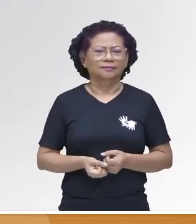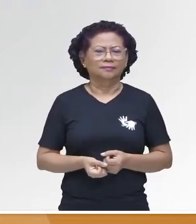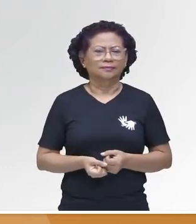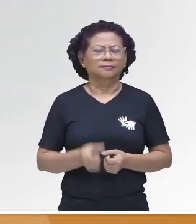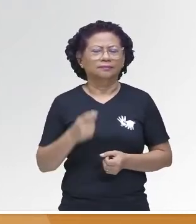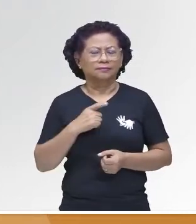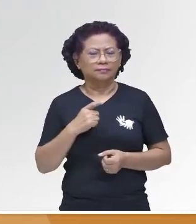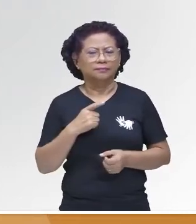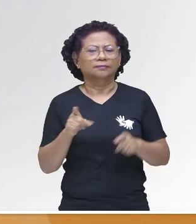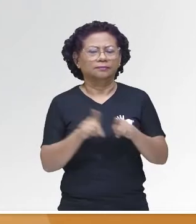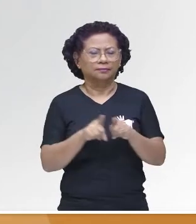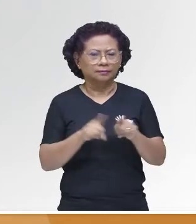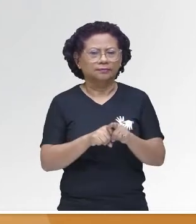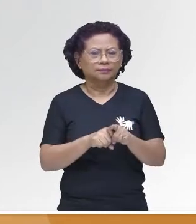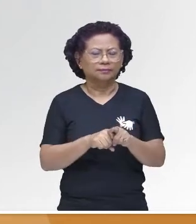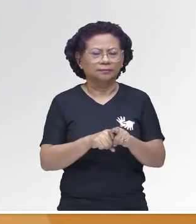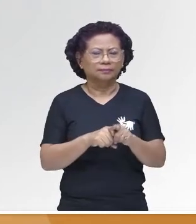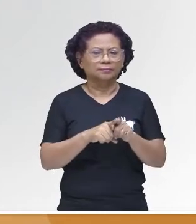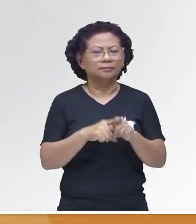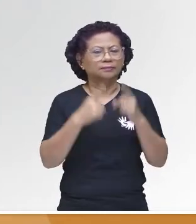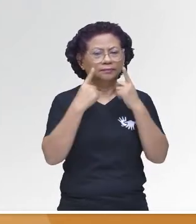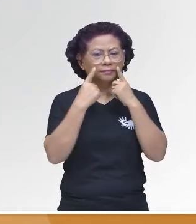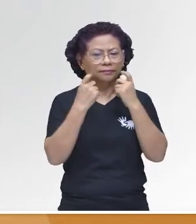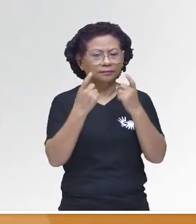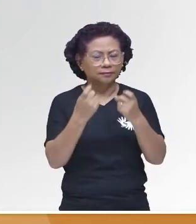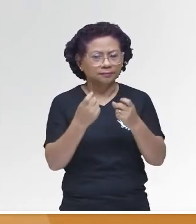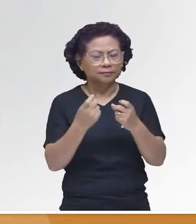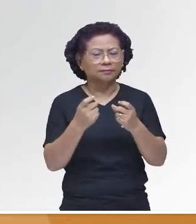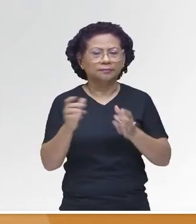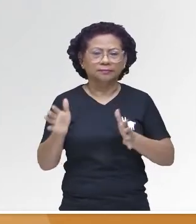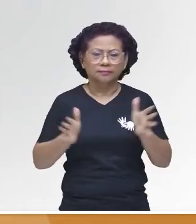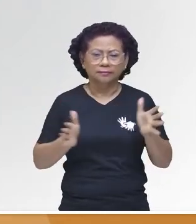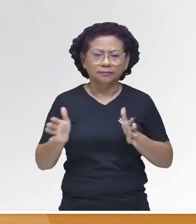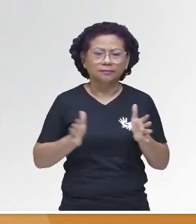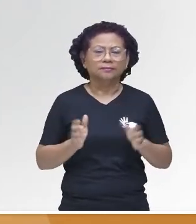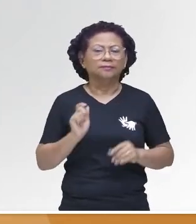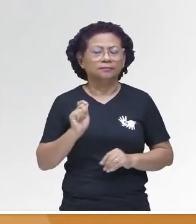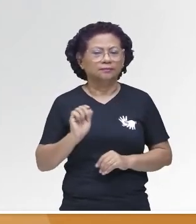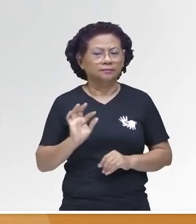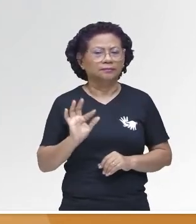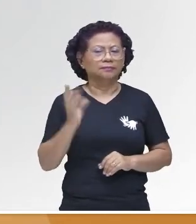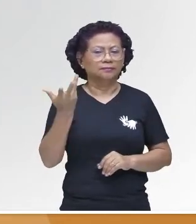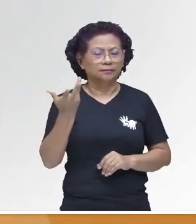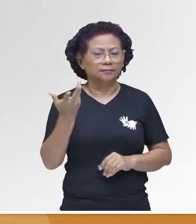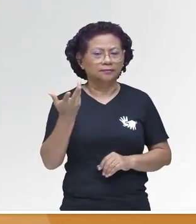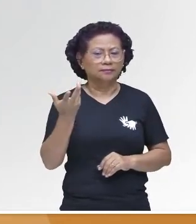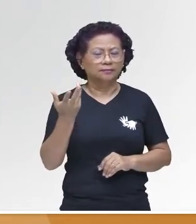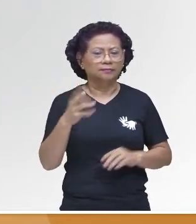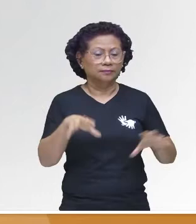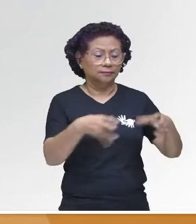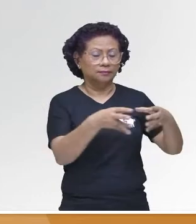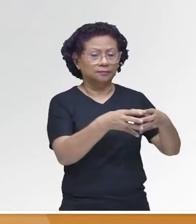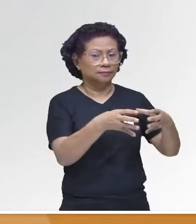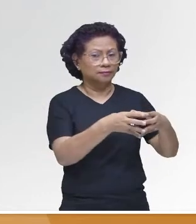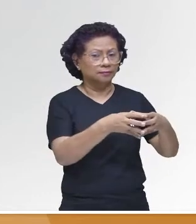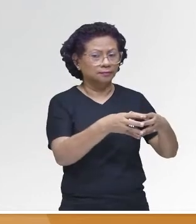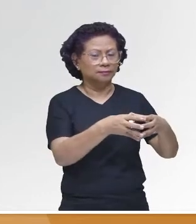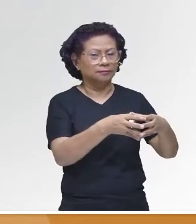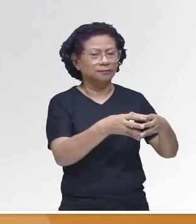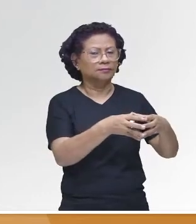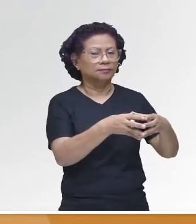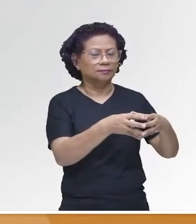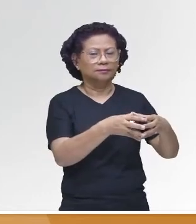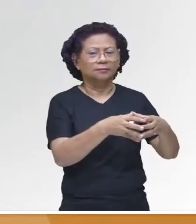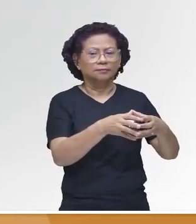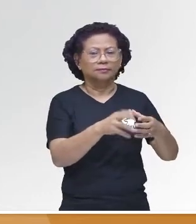coisa interessante desse período aqui da Guarda Nacional é que essa Guarda Nacional era composta de todas